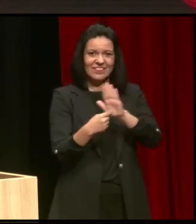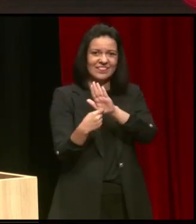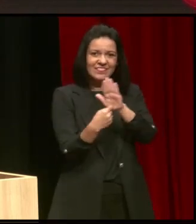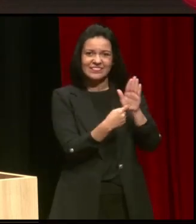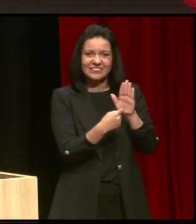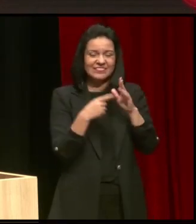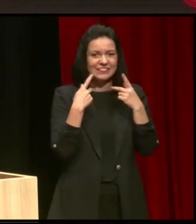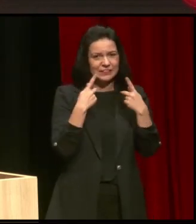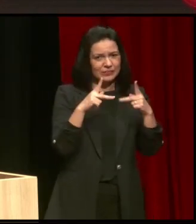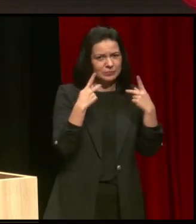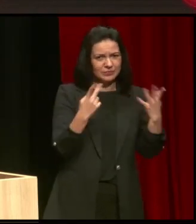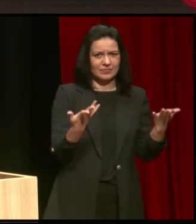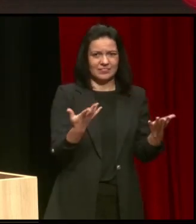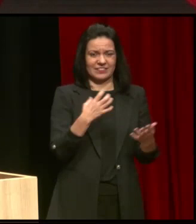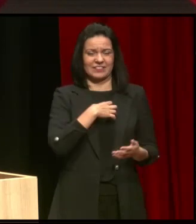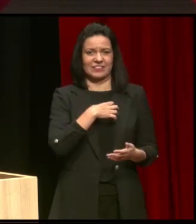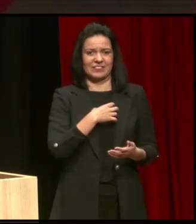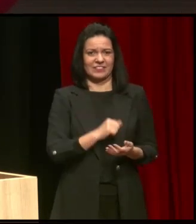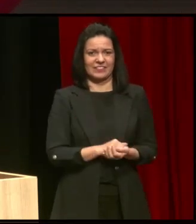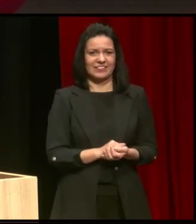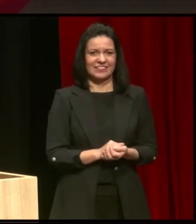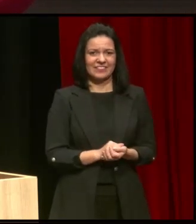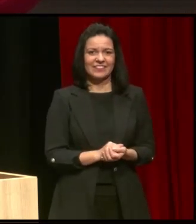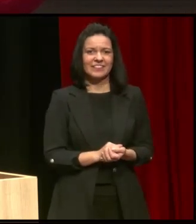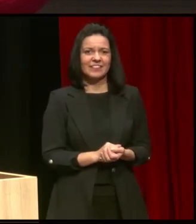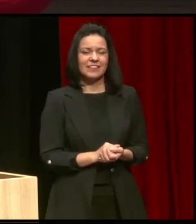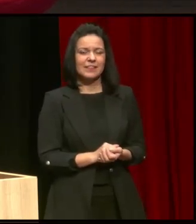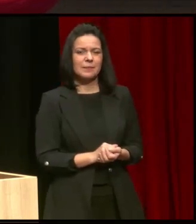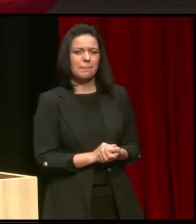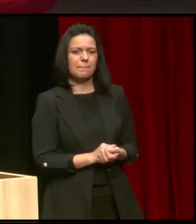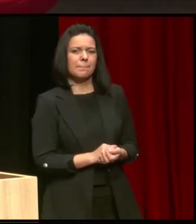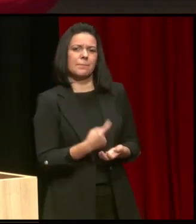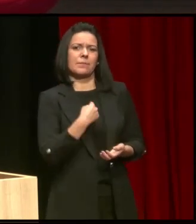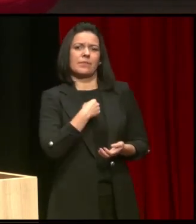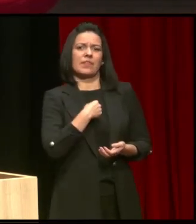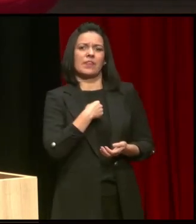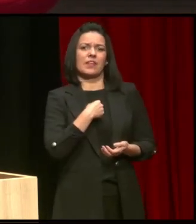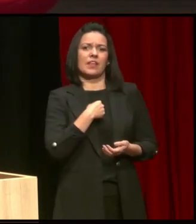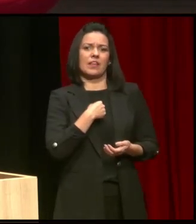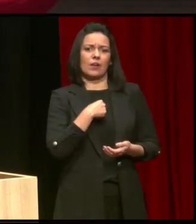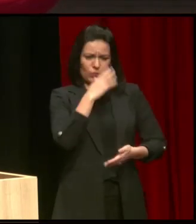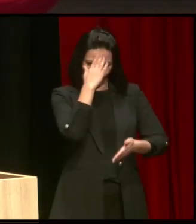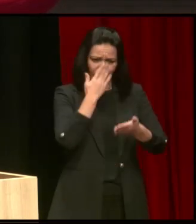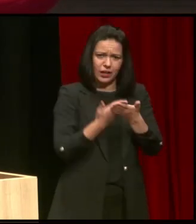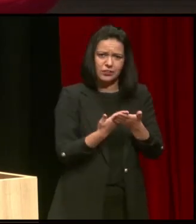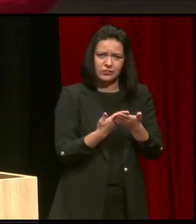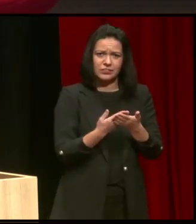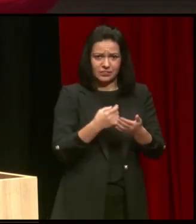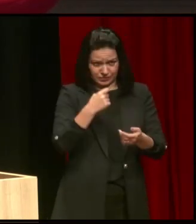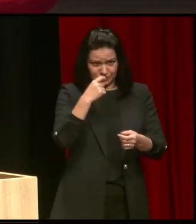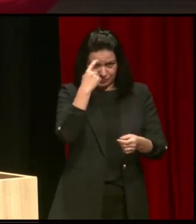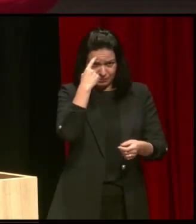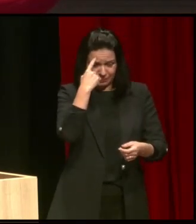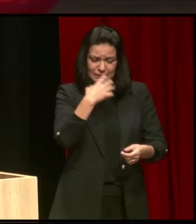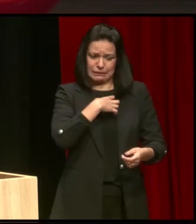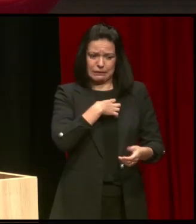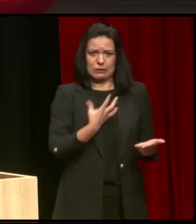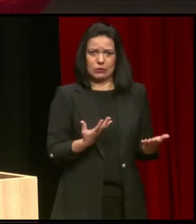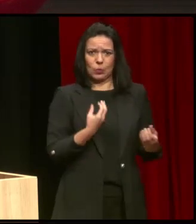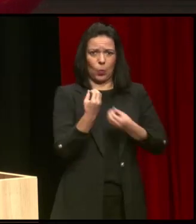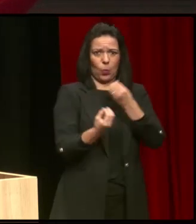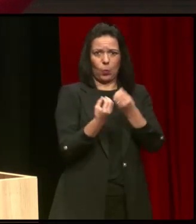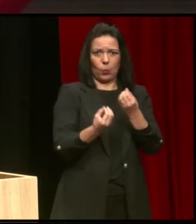acreditasse nesse negócio, eu ia ser pastor, rapaz. Eu faço isso porque eu acredito nisso. Tu acha que eu sou hipócrita? Isso aqui não é negócio para